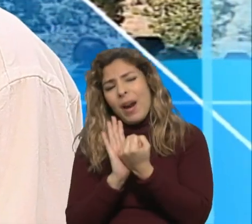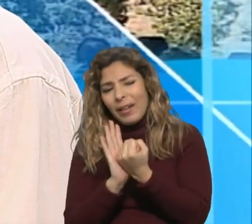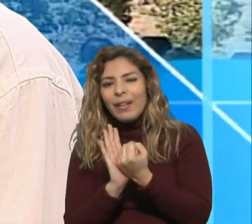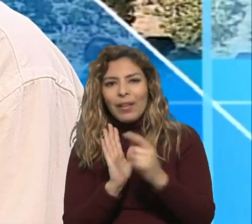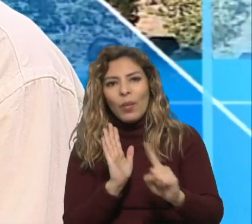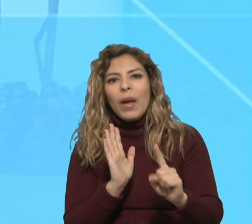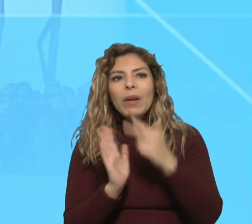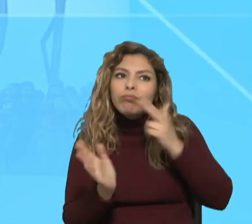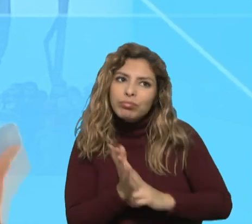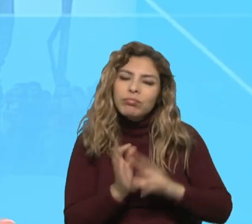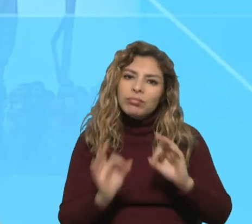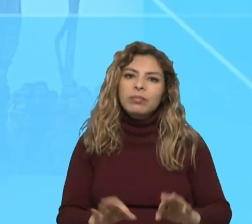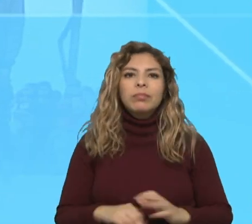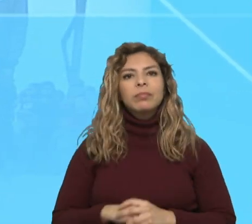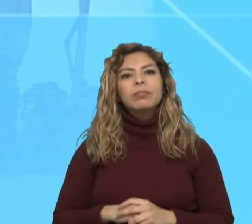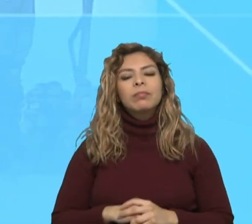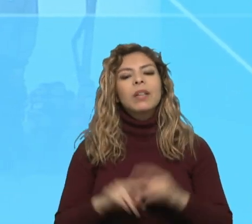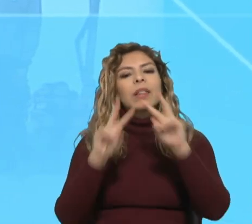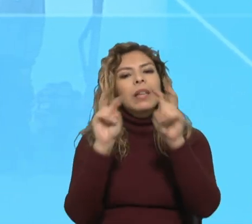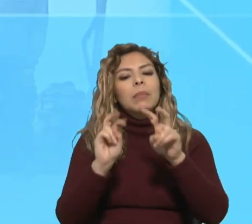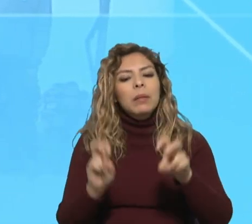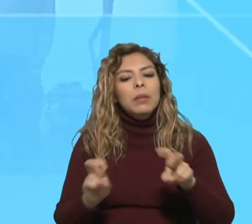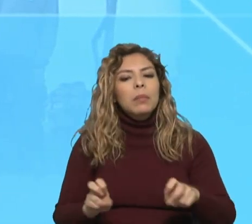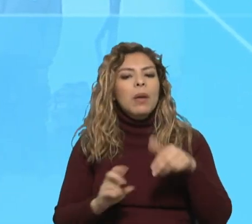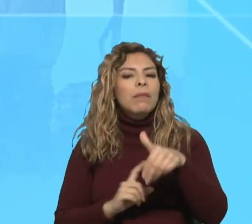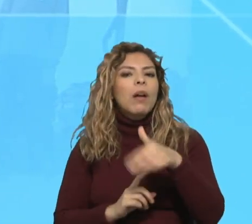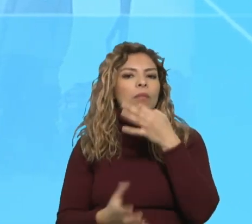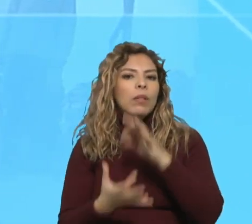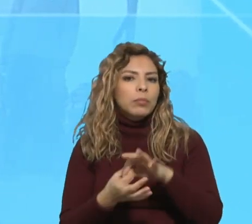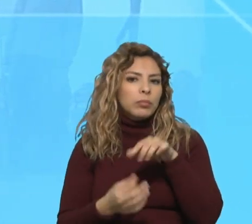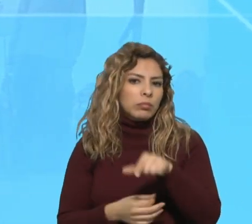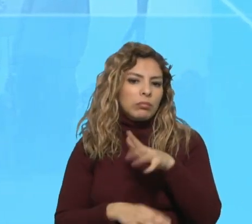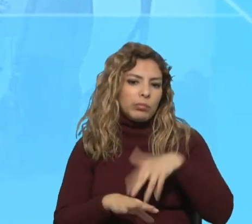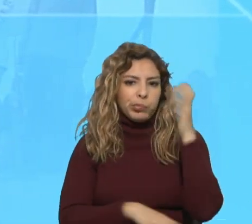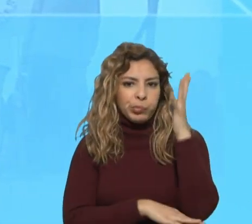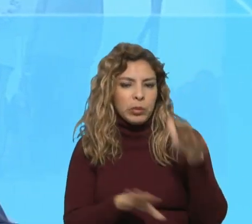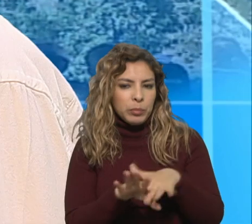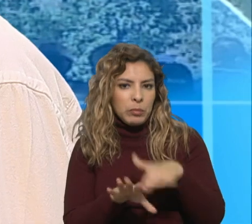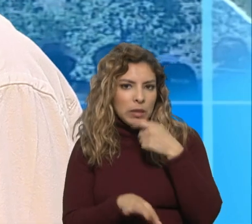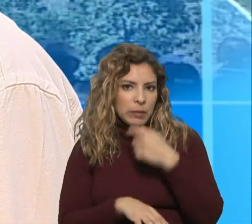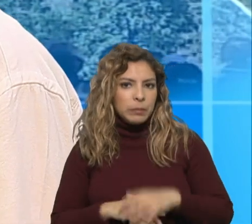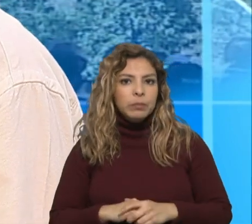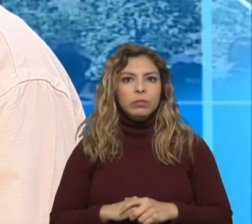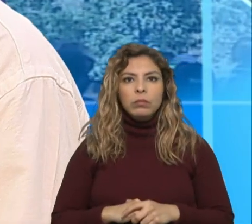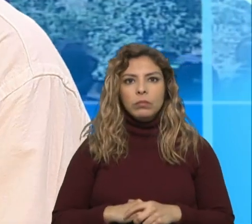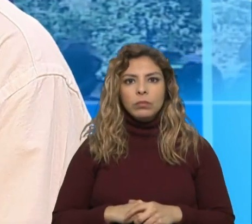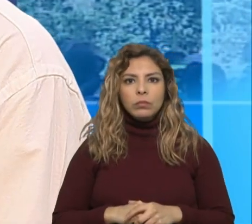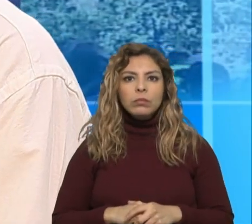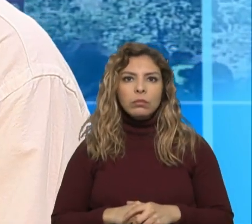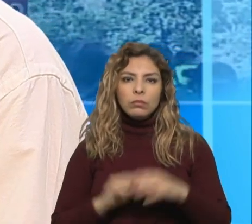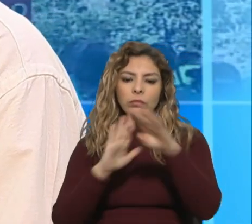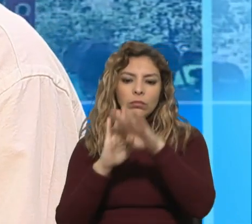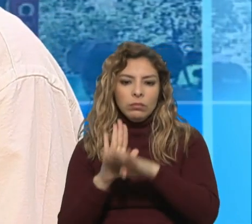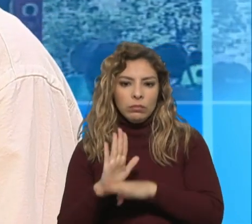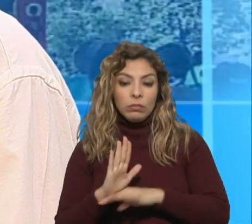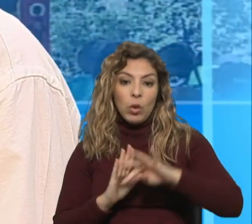Claro, e inspiradora. Que temas vão ser propostos a quem participar neste... Este ano vamos ter um itinerário que tem